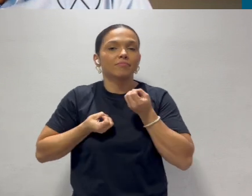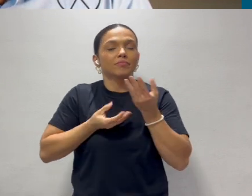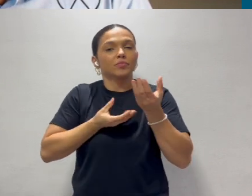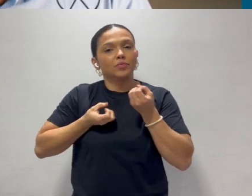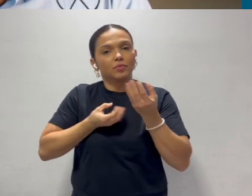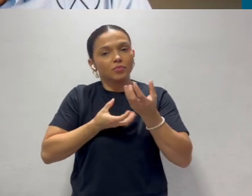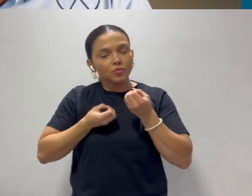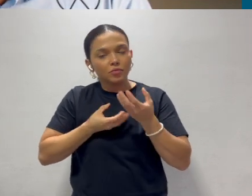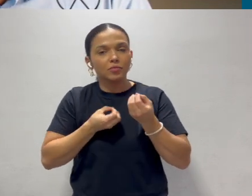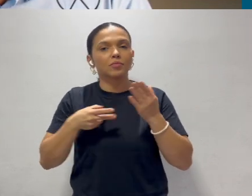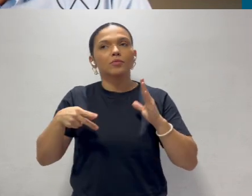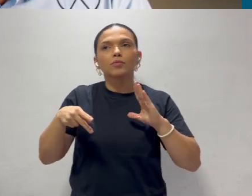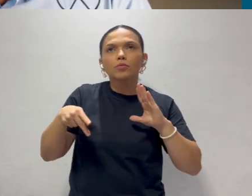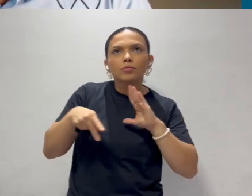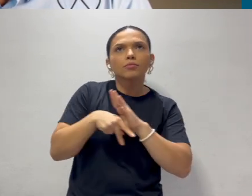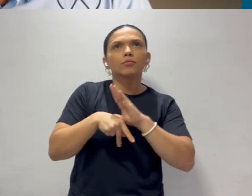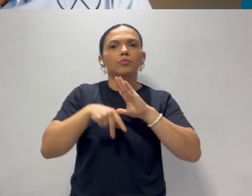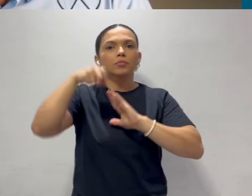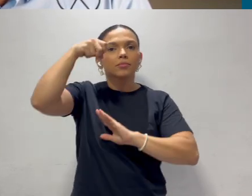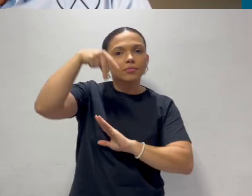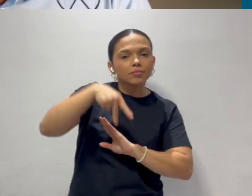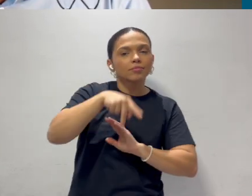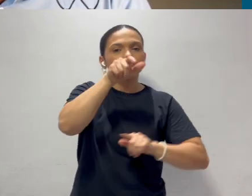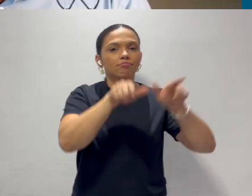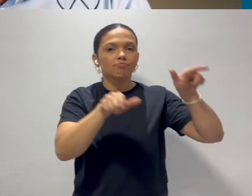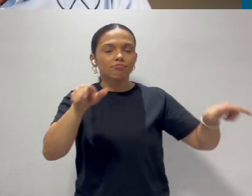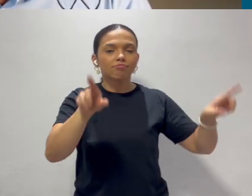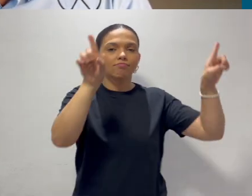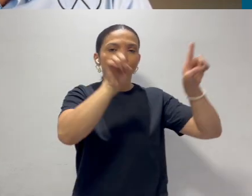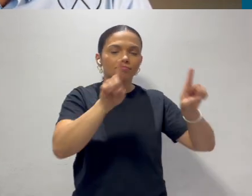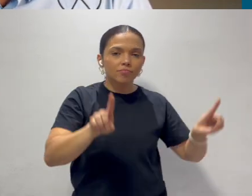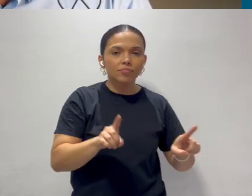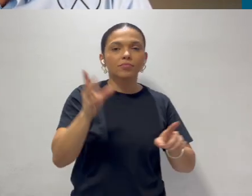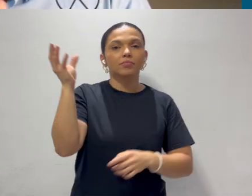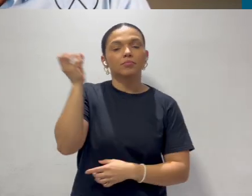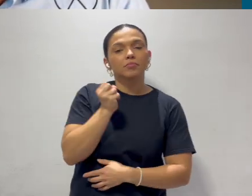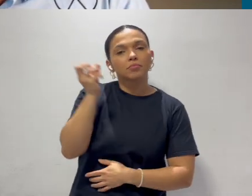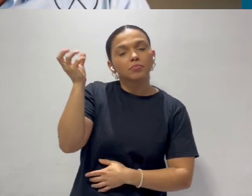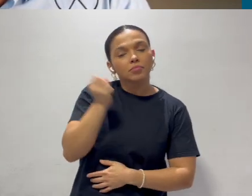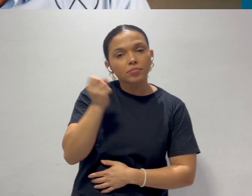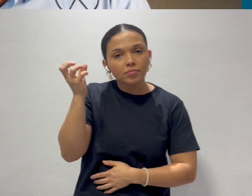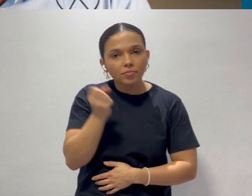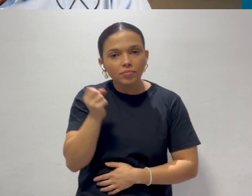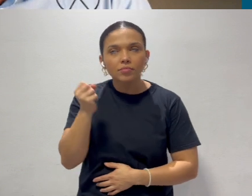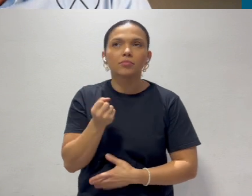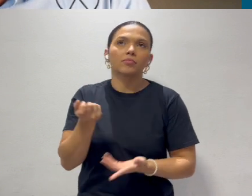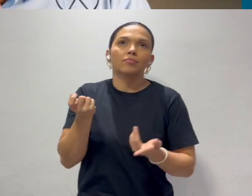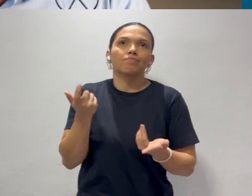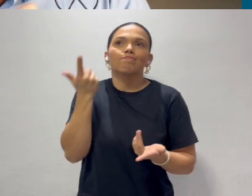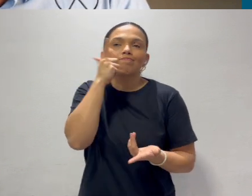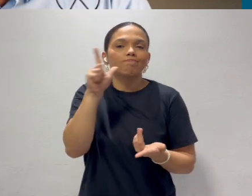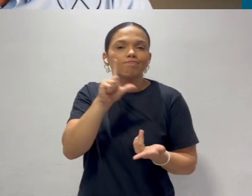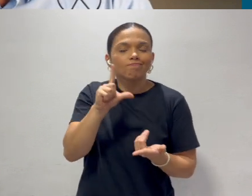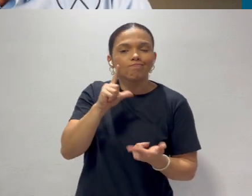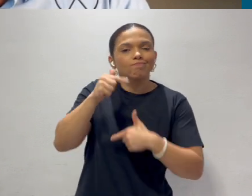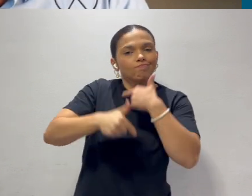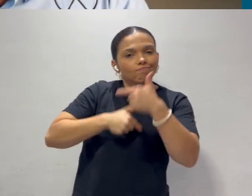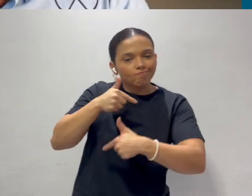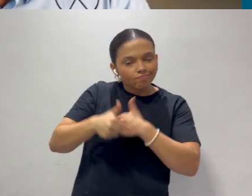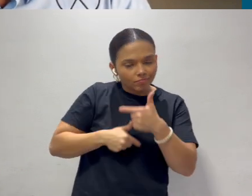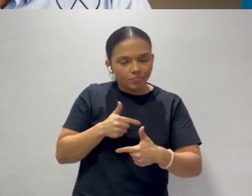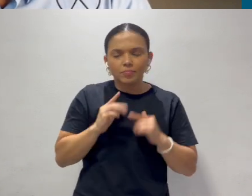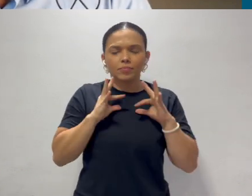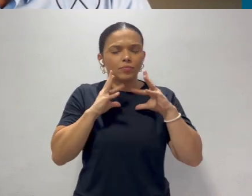sobre tudo que envolve a aposentadoria da pessoa com deficiência, o benefício por